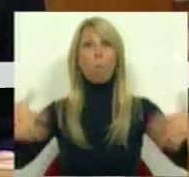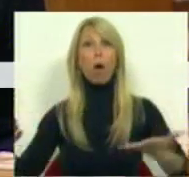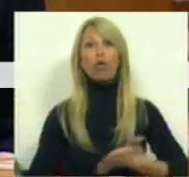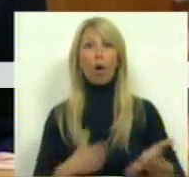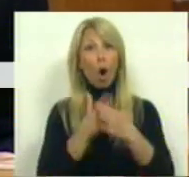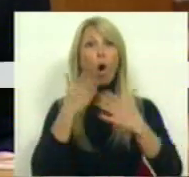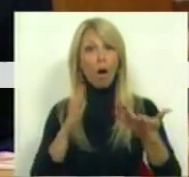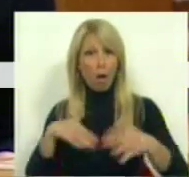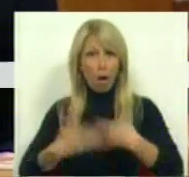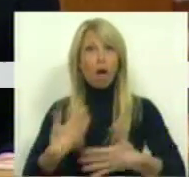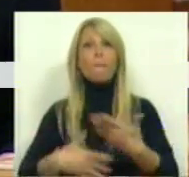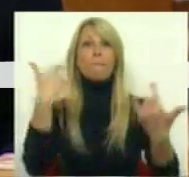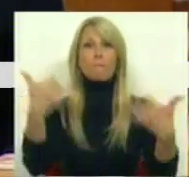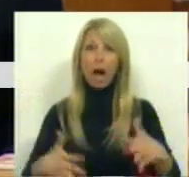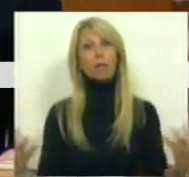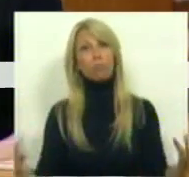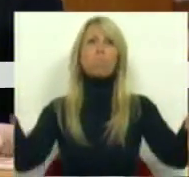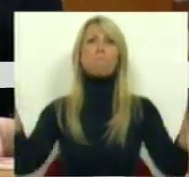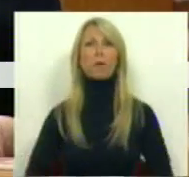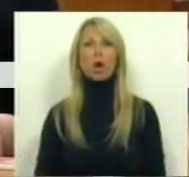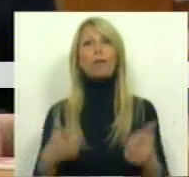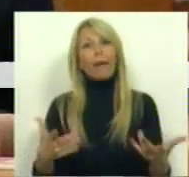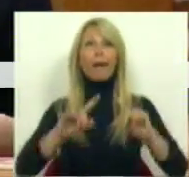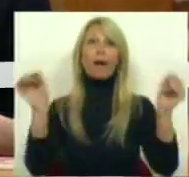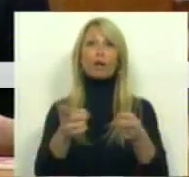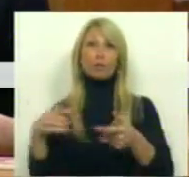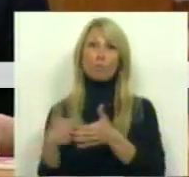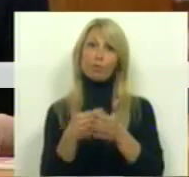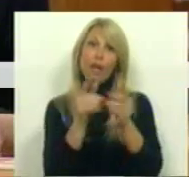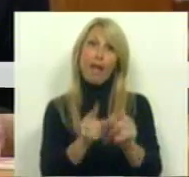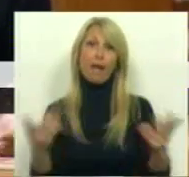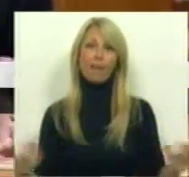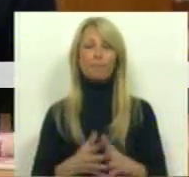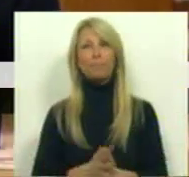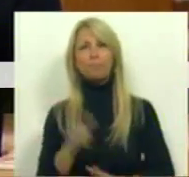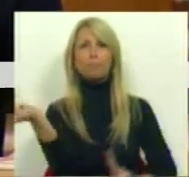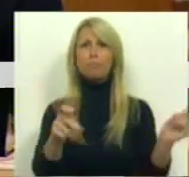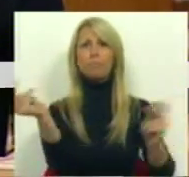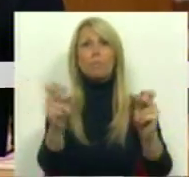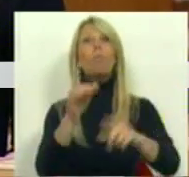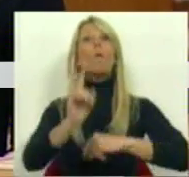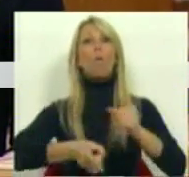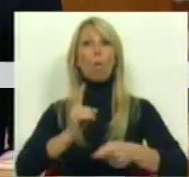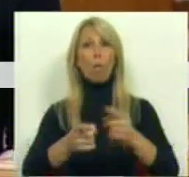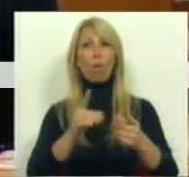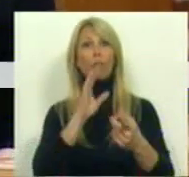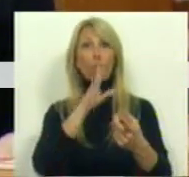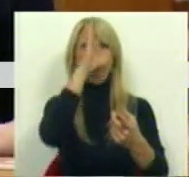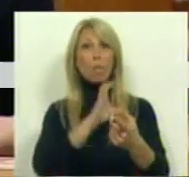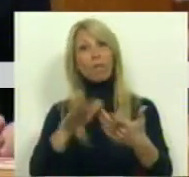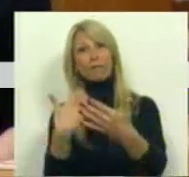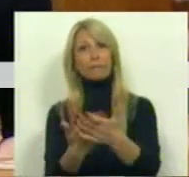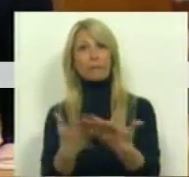pior e é esse o resumo deste processo. Os episódios que compõem o processo que foi guiado pelo Governo nesta